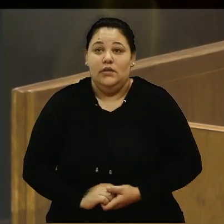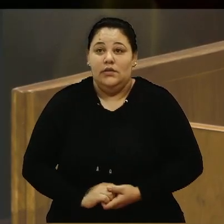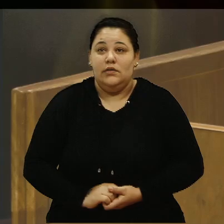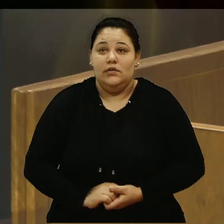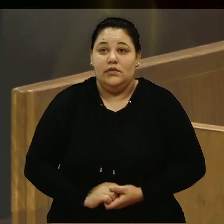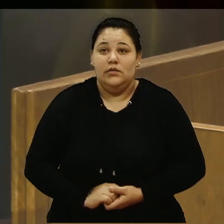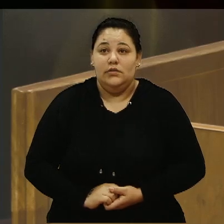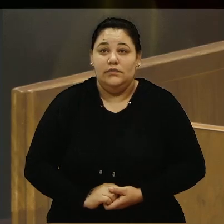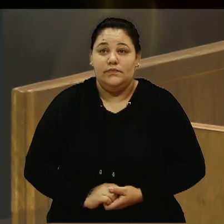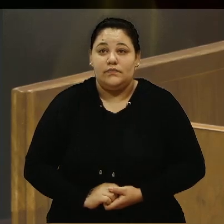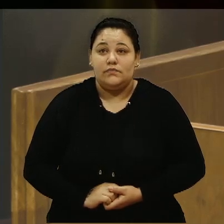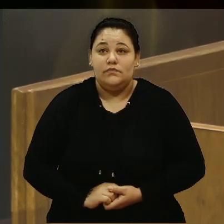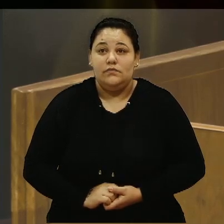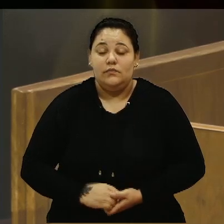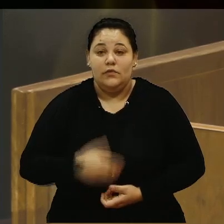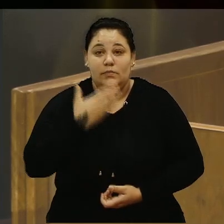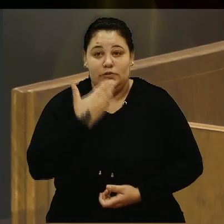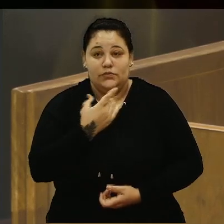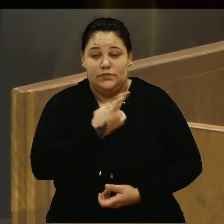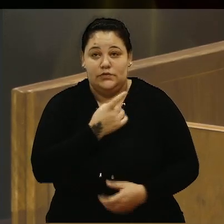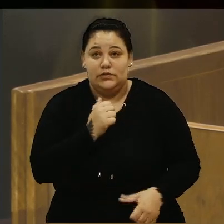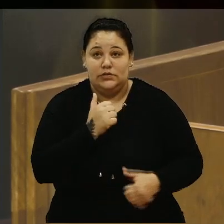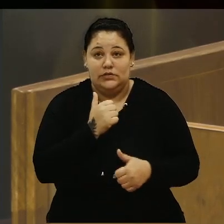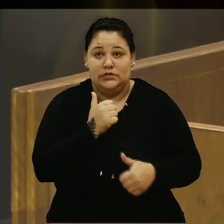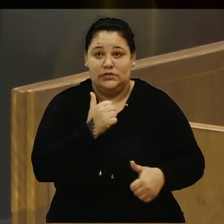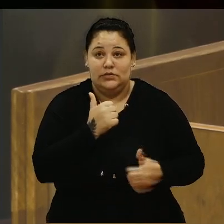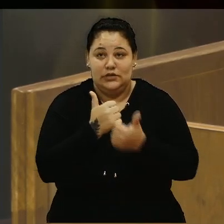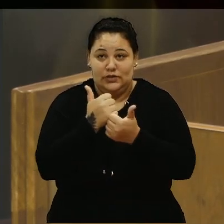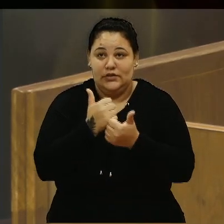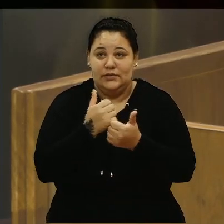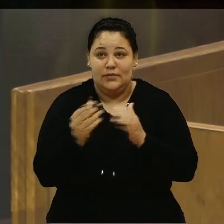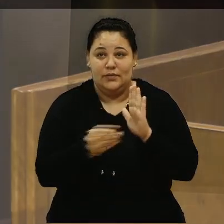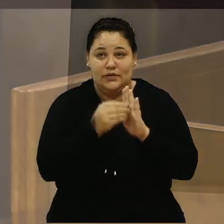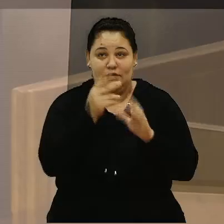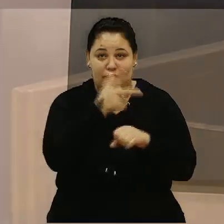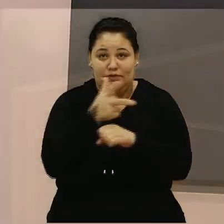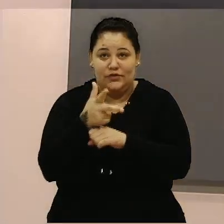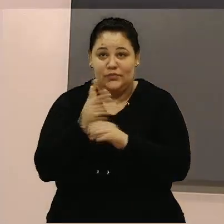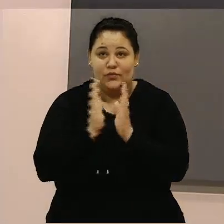Então, pedir para a assessoria que colocasse o vídeo, por favor.